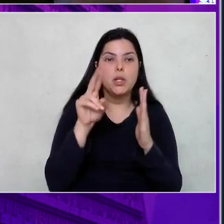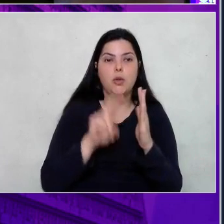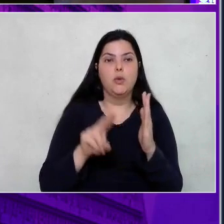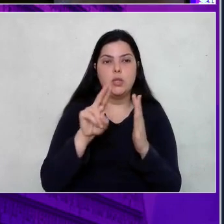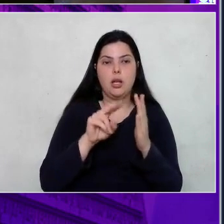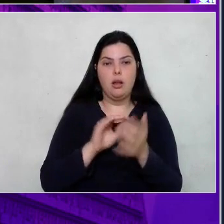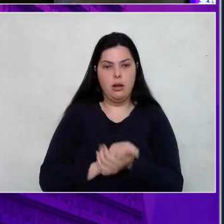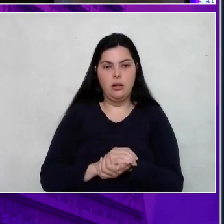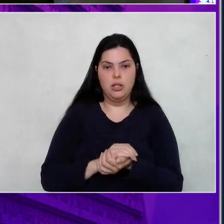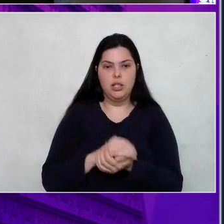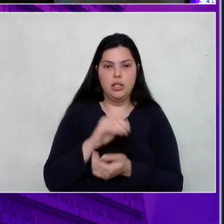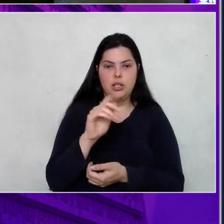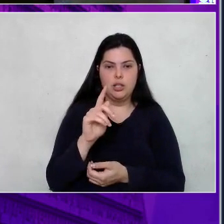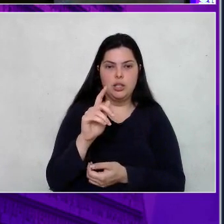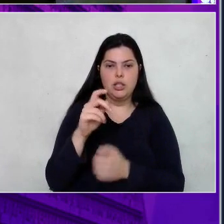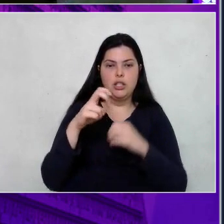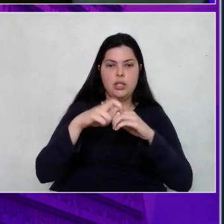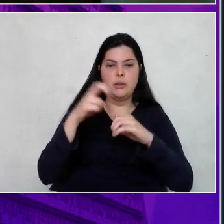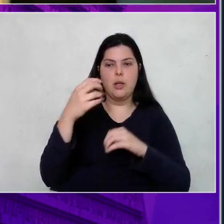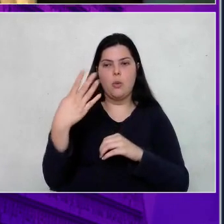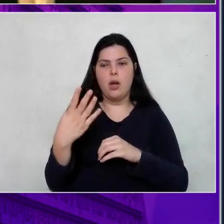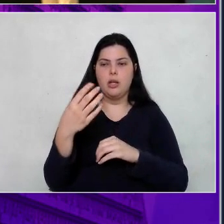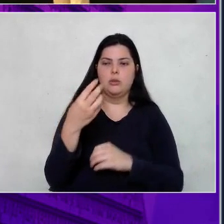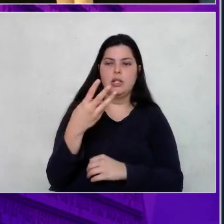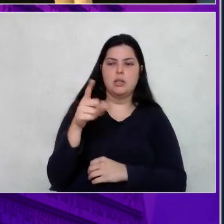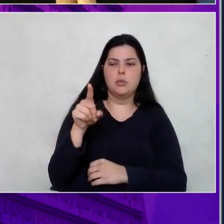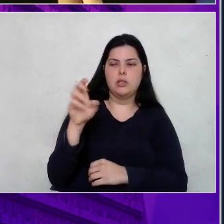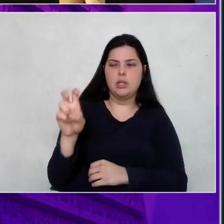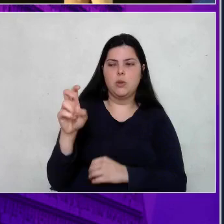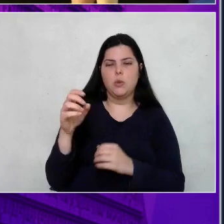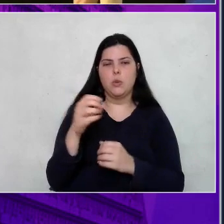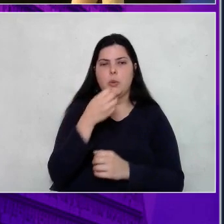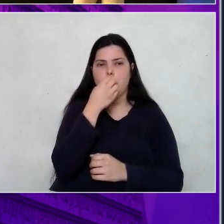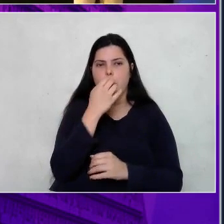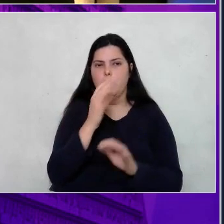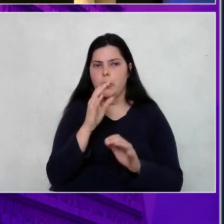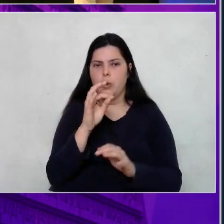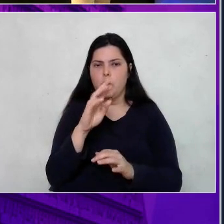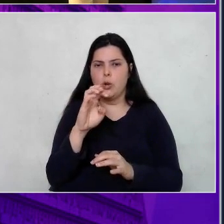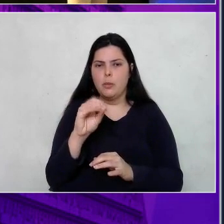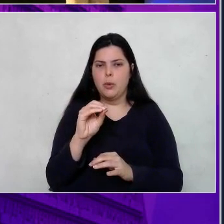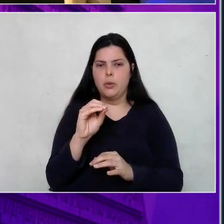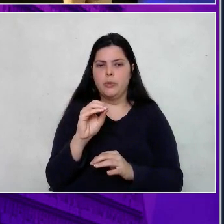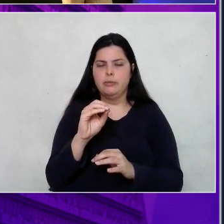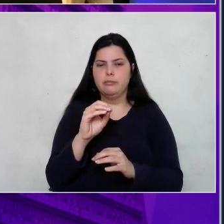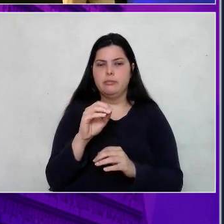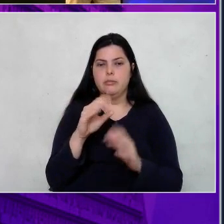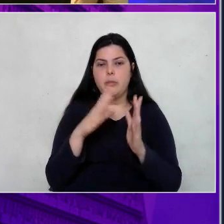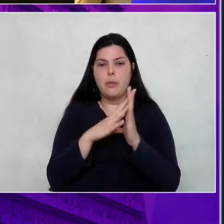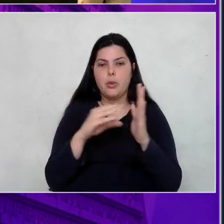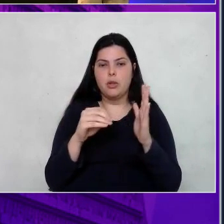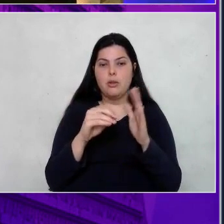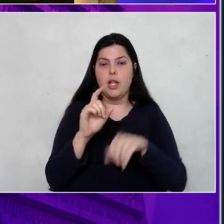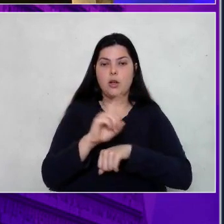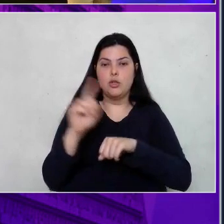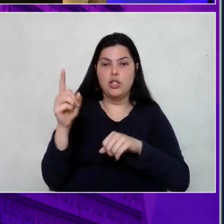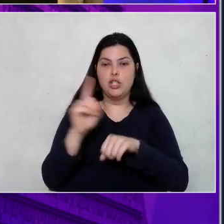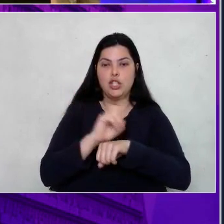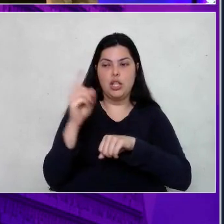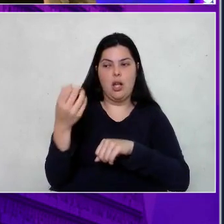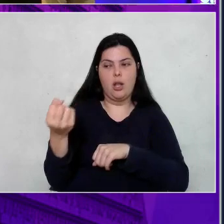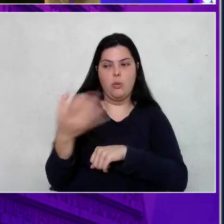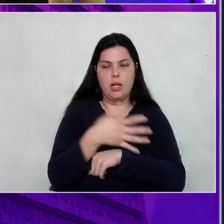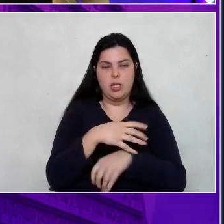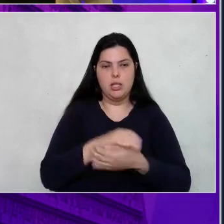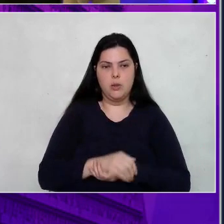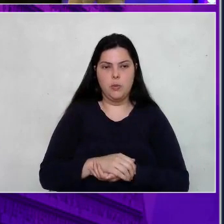o GPT-4, o GPT 3.5 Turbo. Esses modelos, eles determinam a data que foi atualizada, o